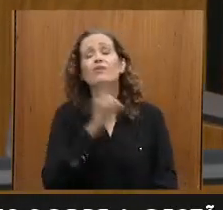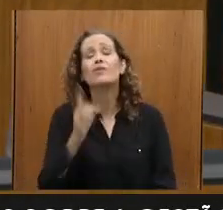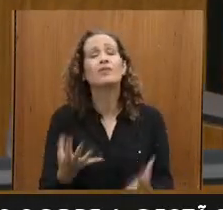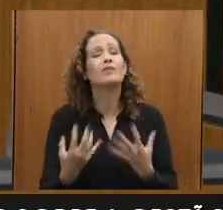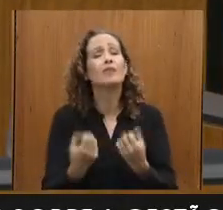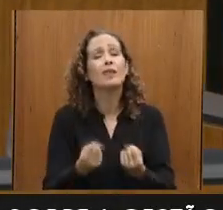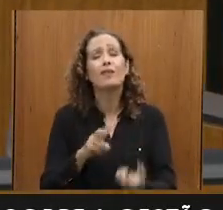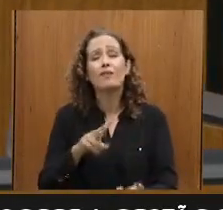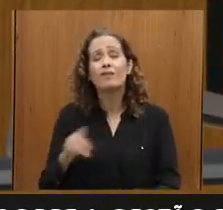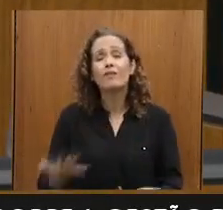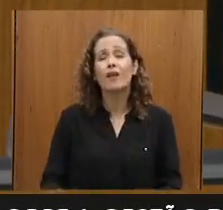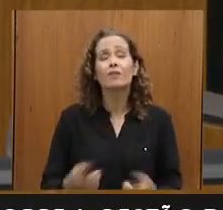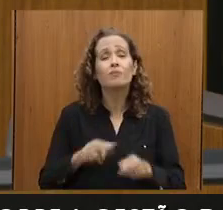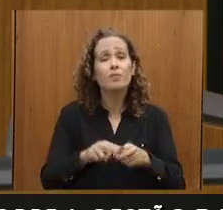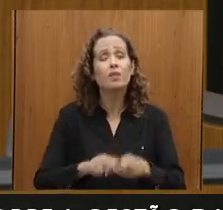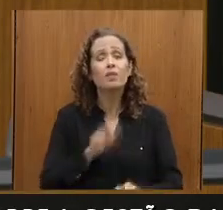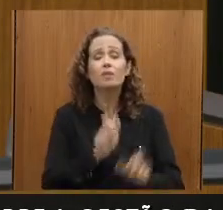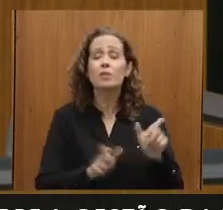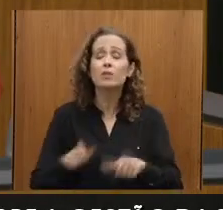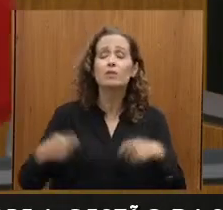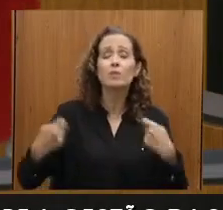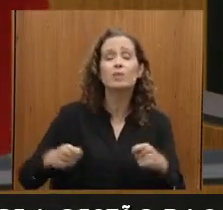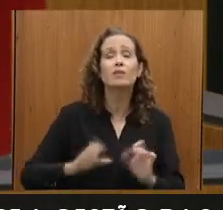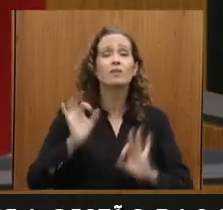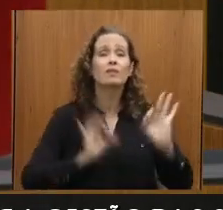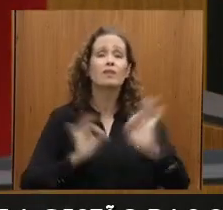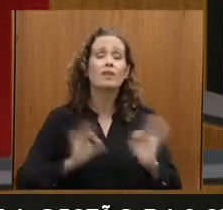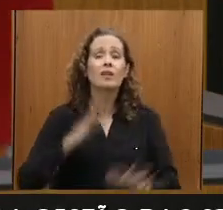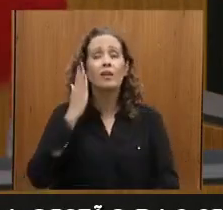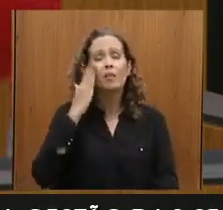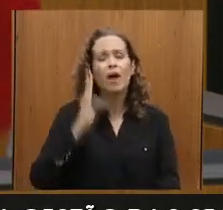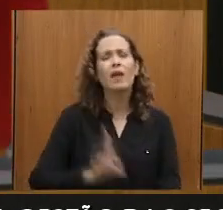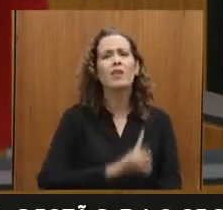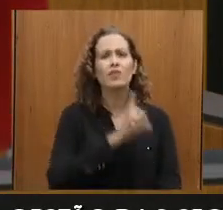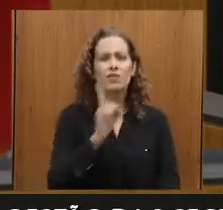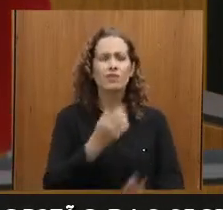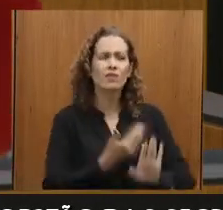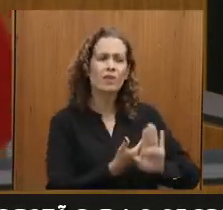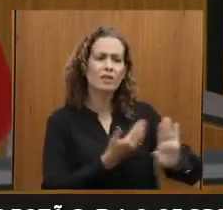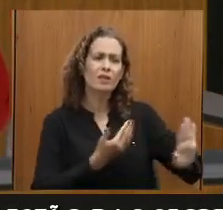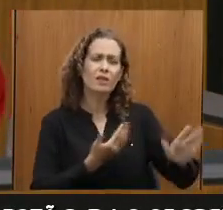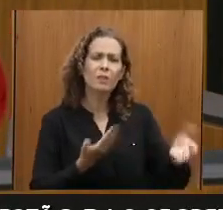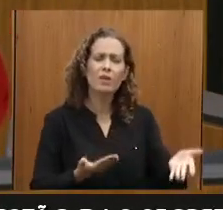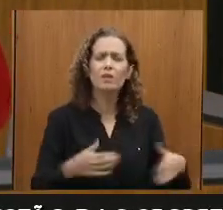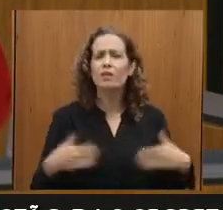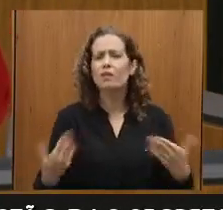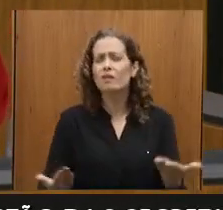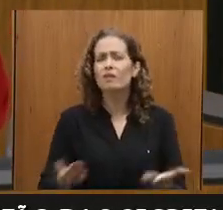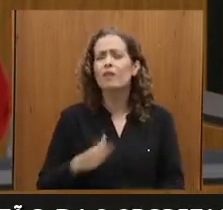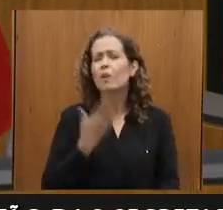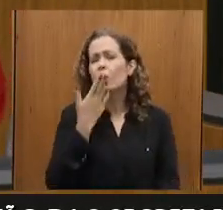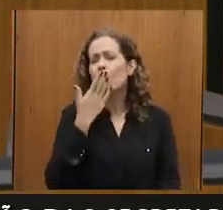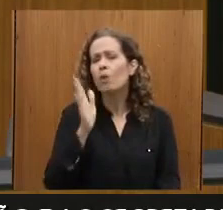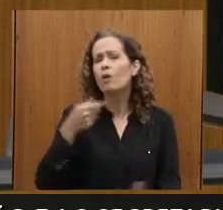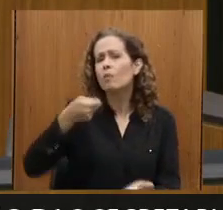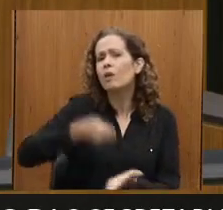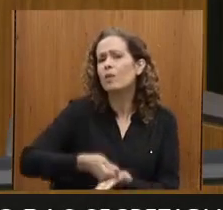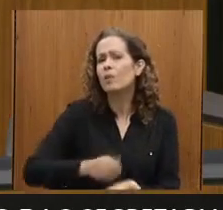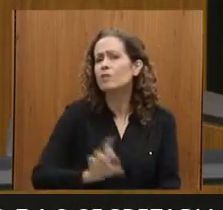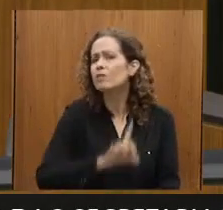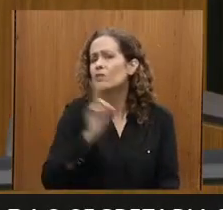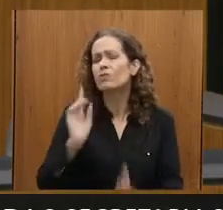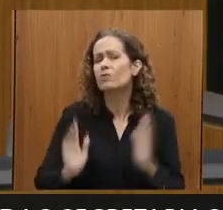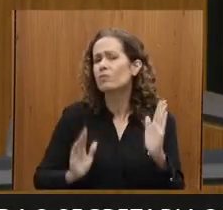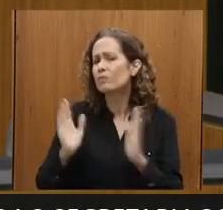uma previsibilidade, um planejamento, se é por data de afastamento, essa data de afastamento corresponderá ao pagamento em qual